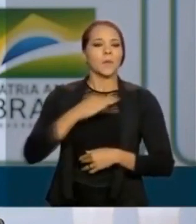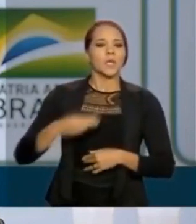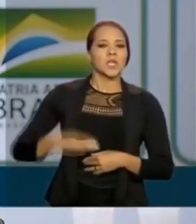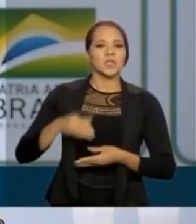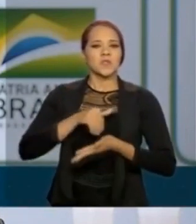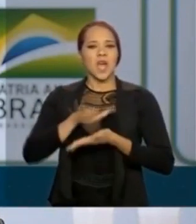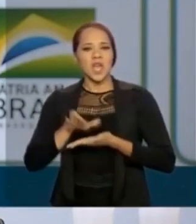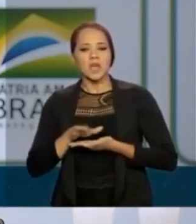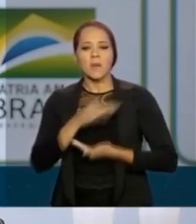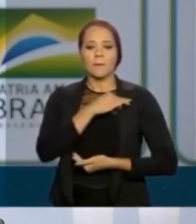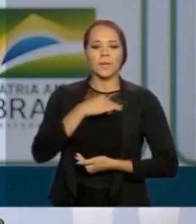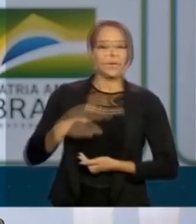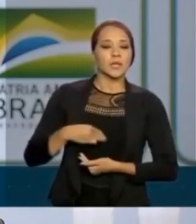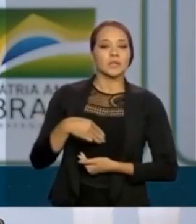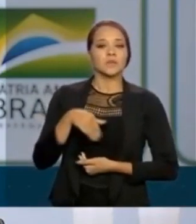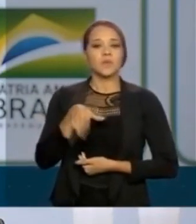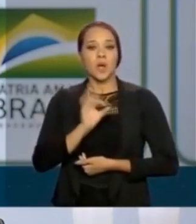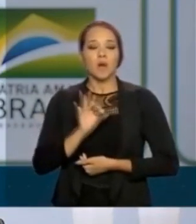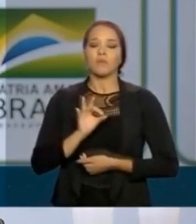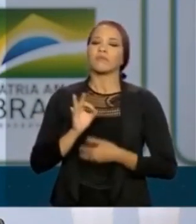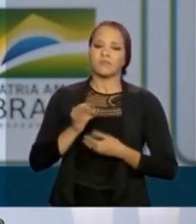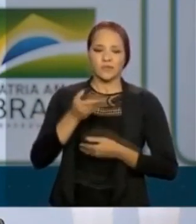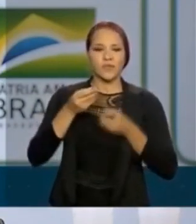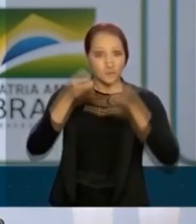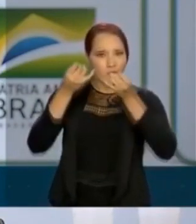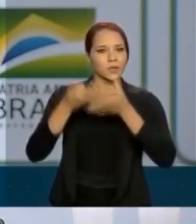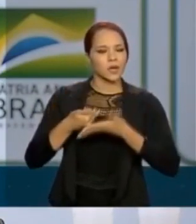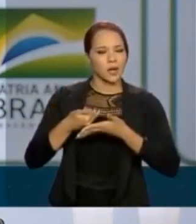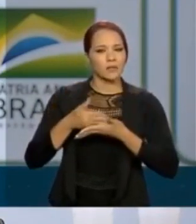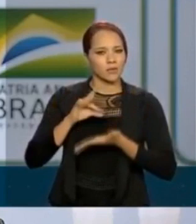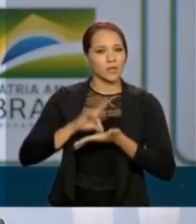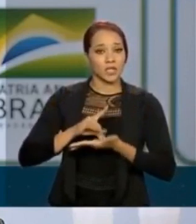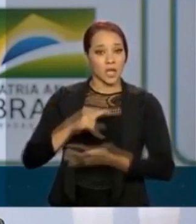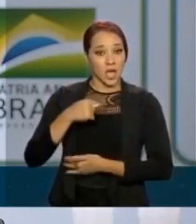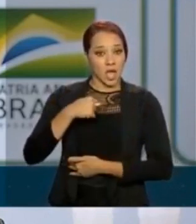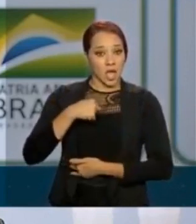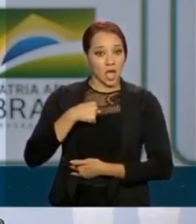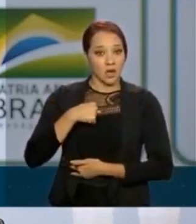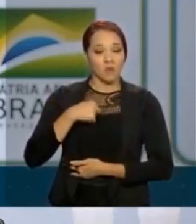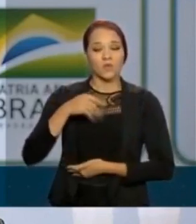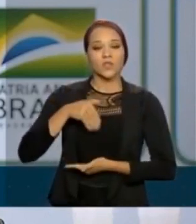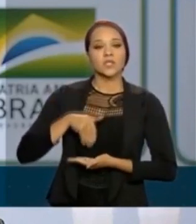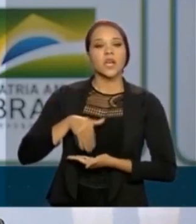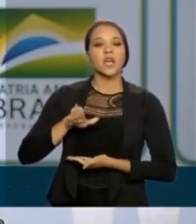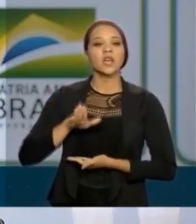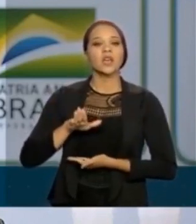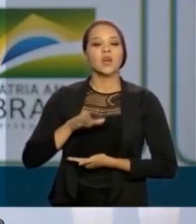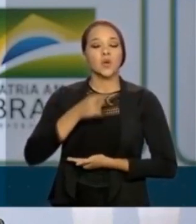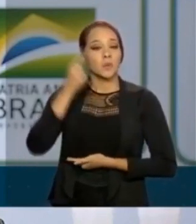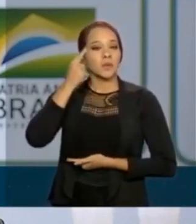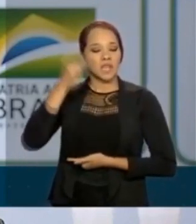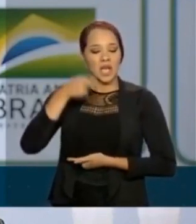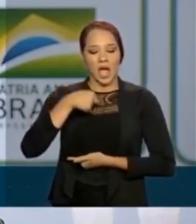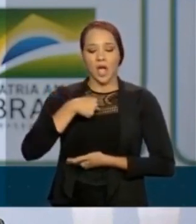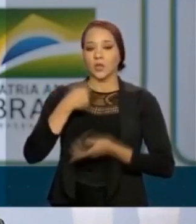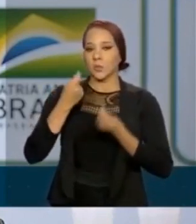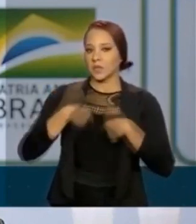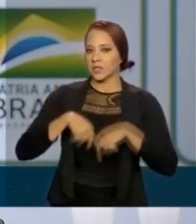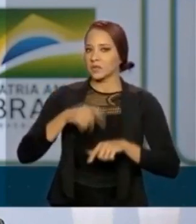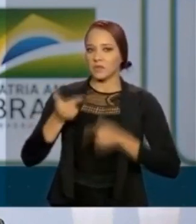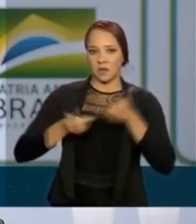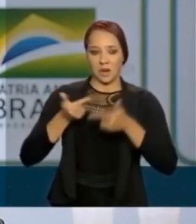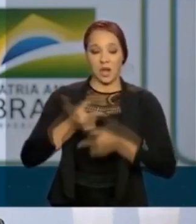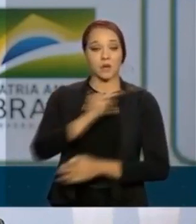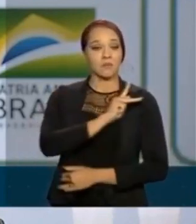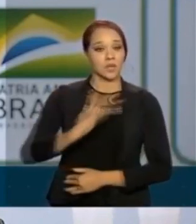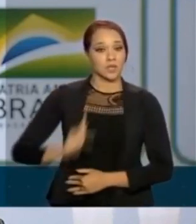sair, o ministro não vai sair. Eu vou deixar muito claro, eu saio daqui na hora que acharem que eu não devo trabalhar, que